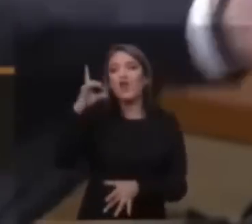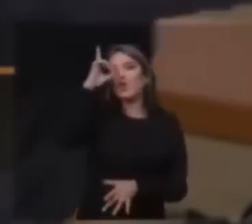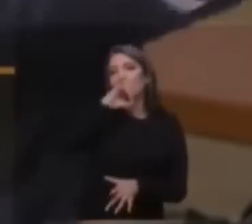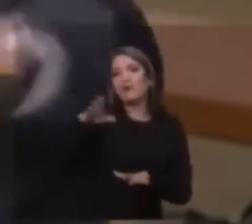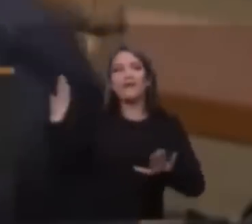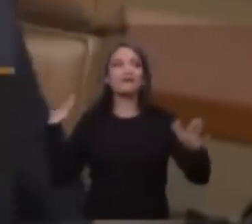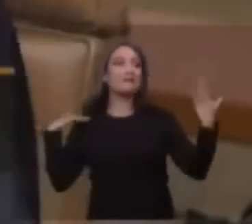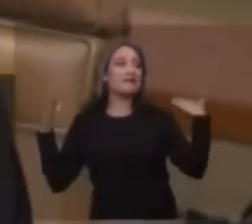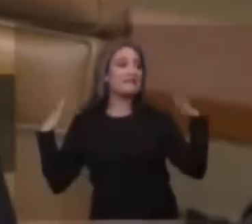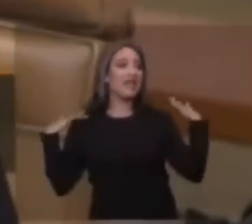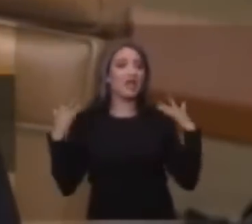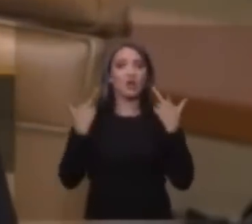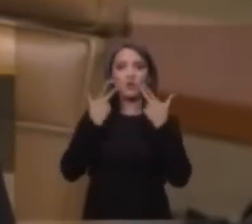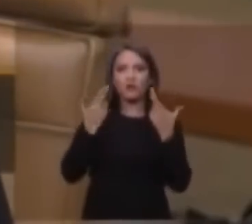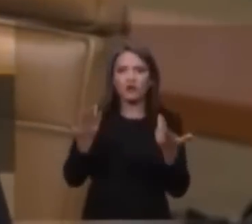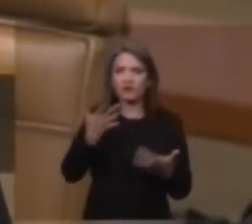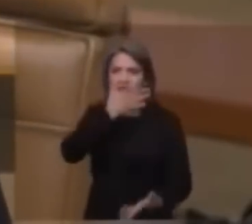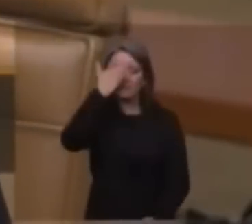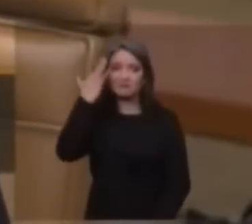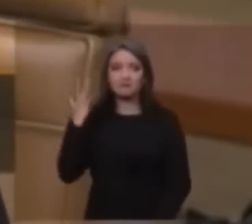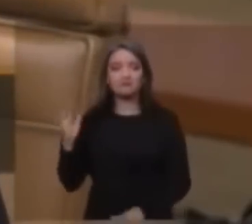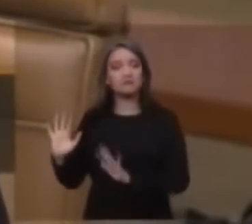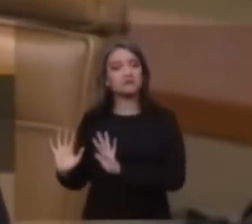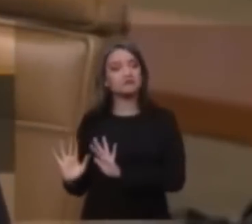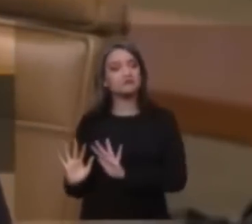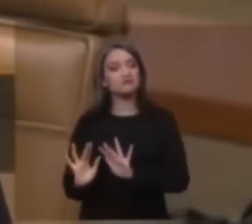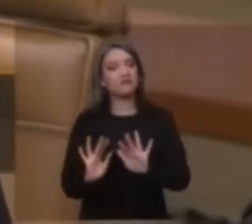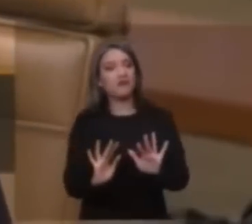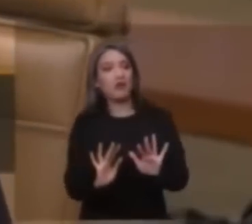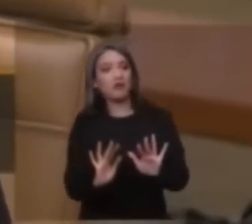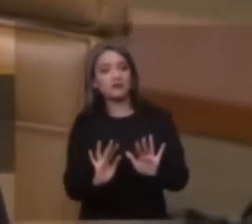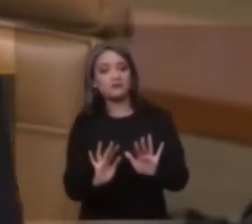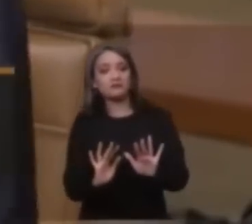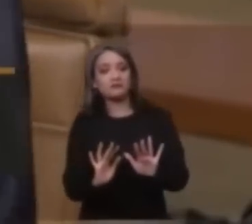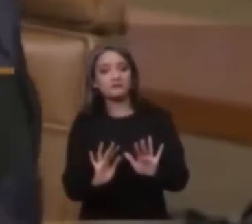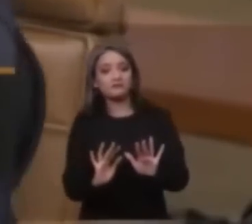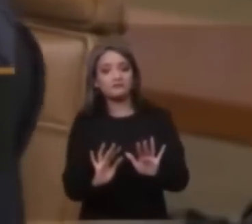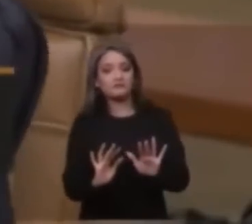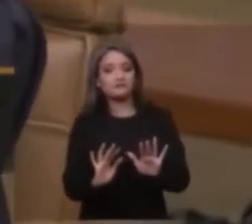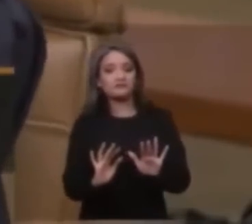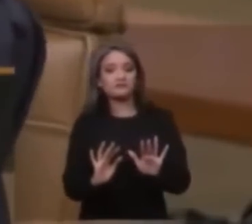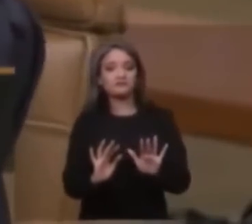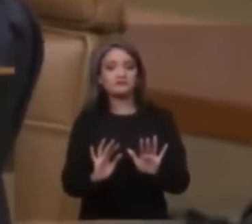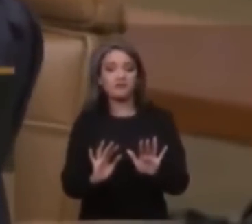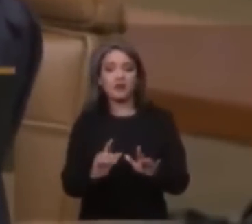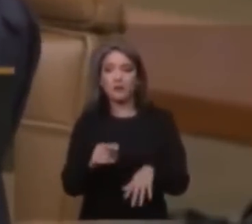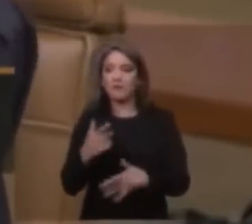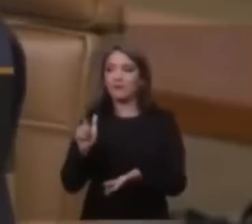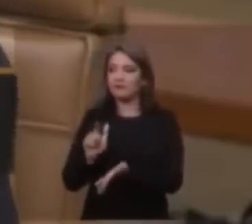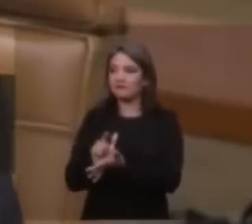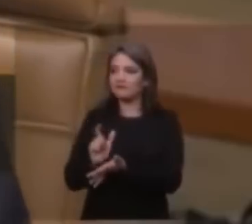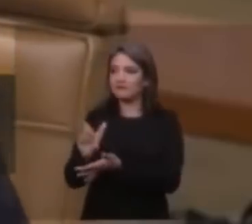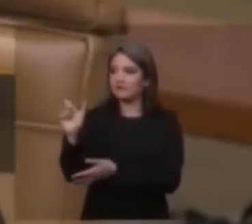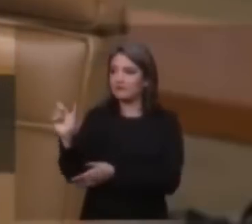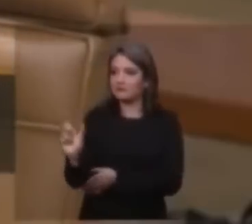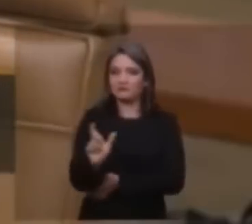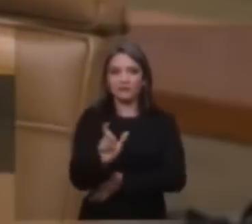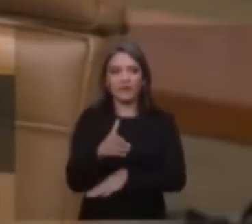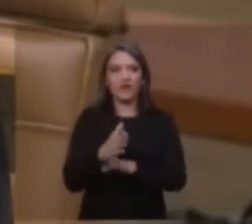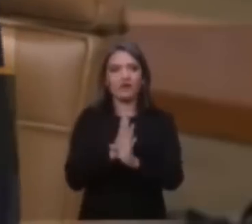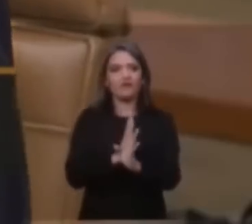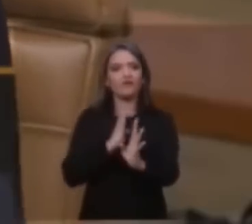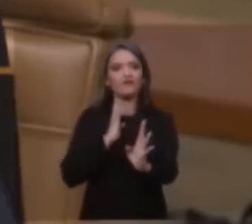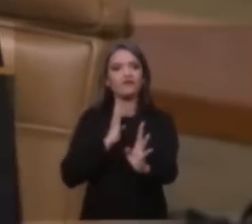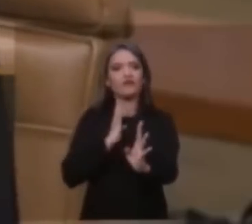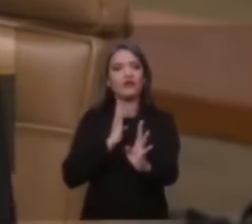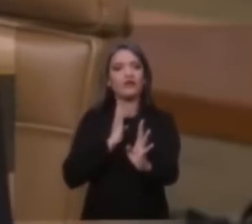então as pessoas vieram as pessoas pegaram um ticket Entraram na fila